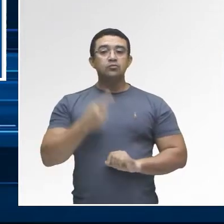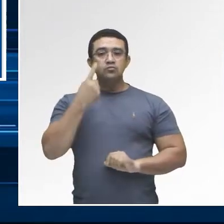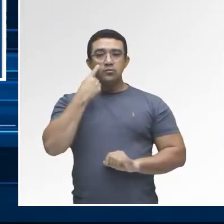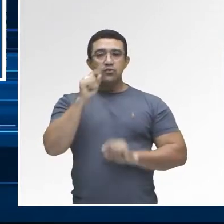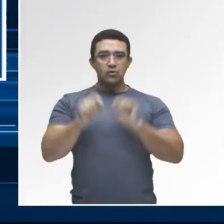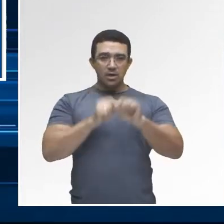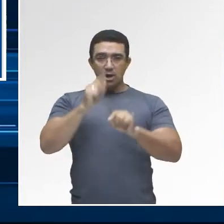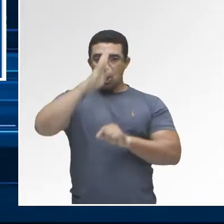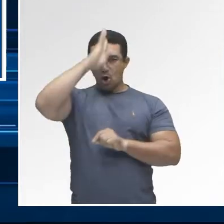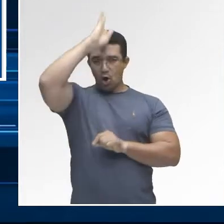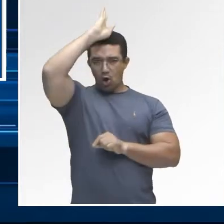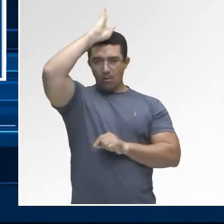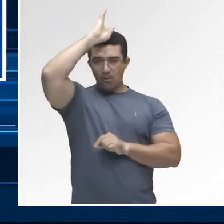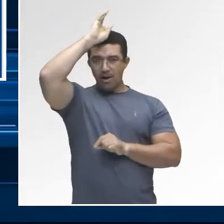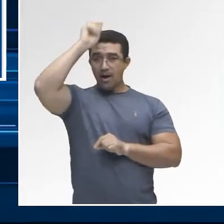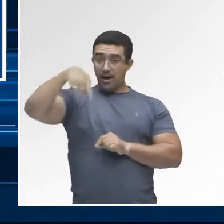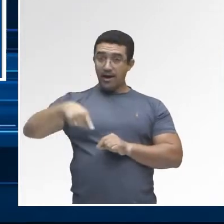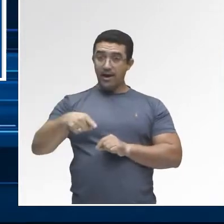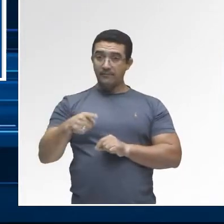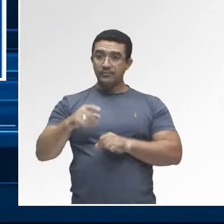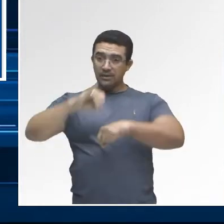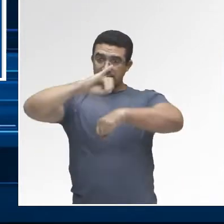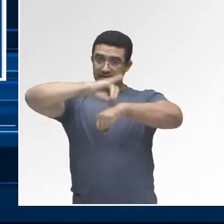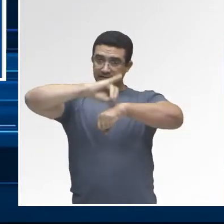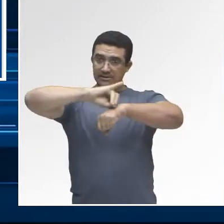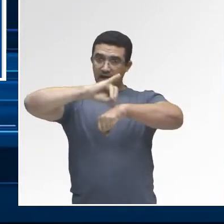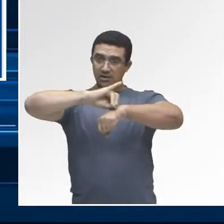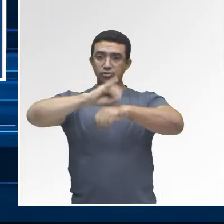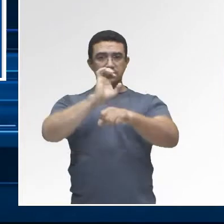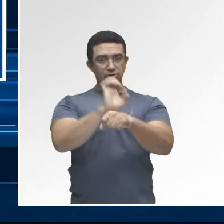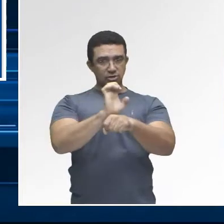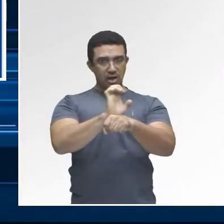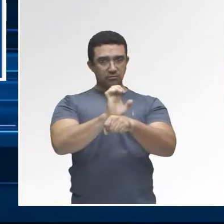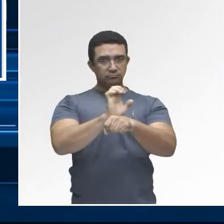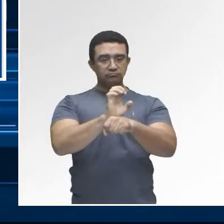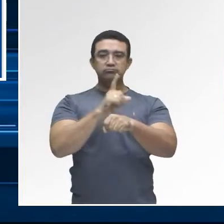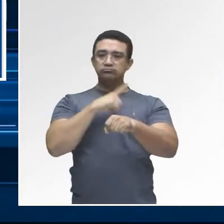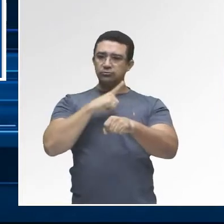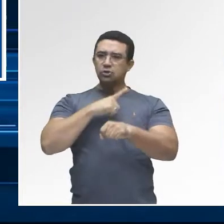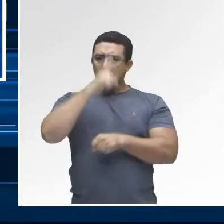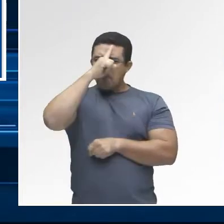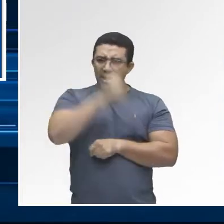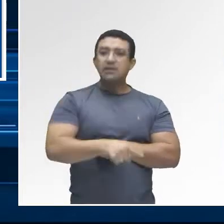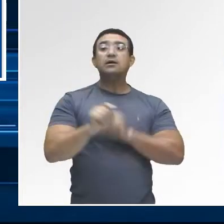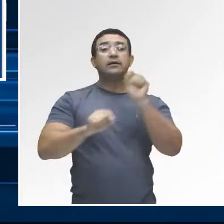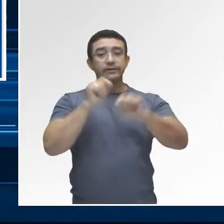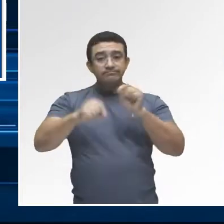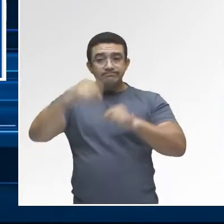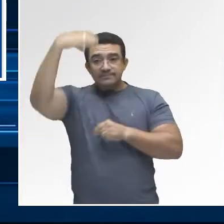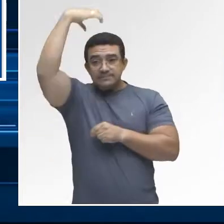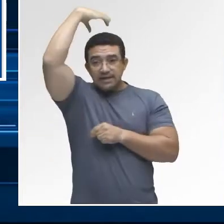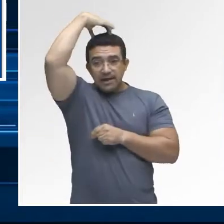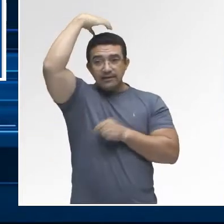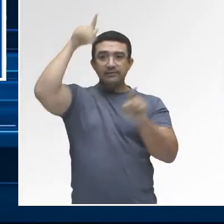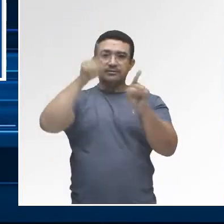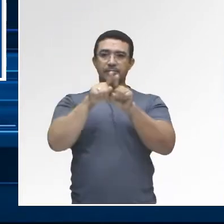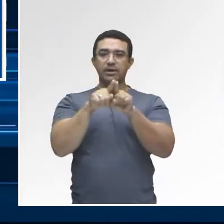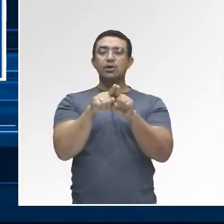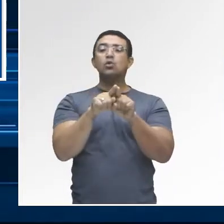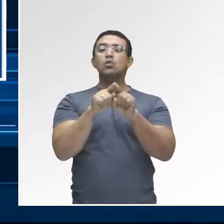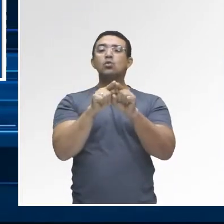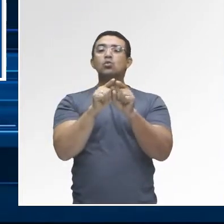essa cidade-estado, governada por um rei e um conselho, que era o Senado. Esse conselho vai ser formado